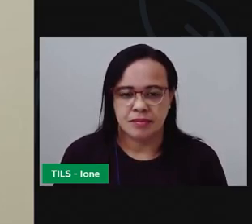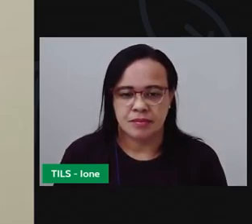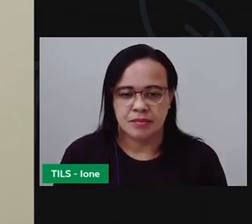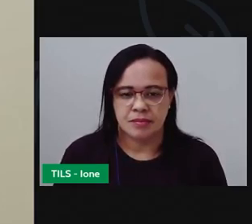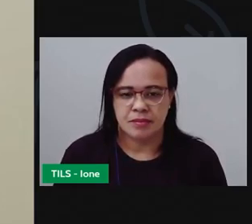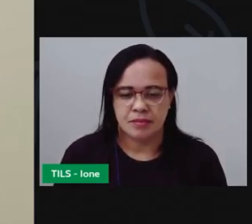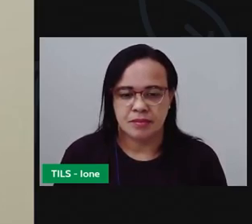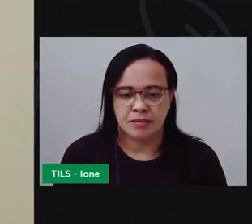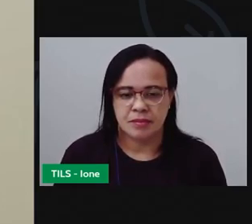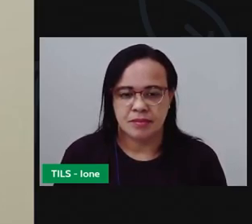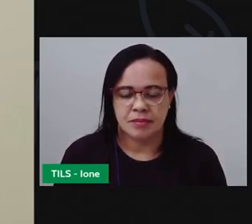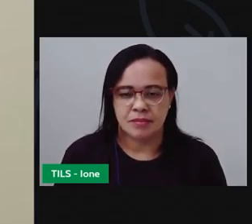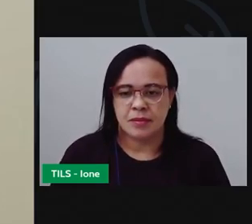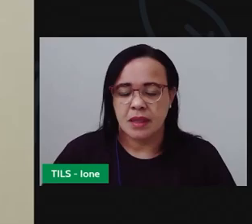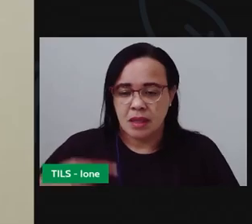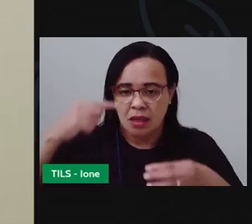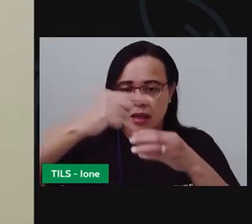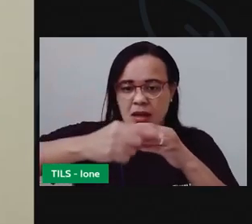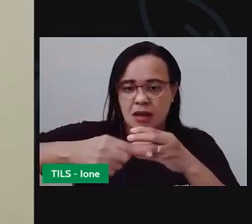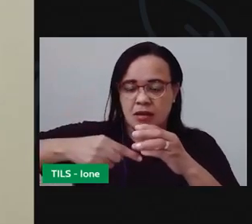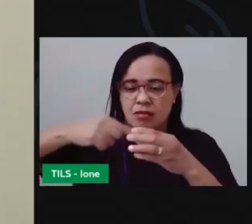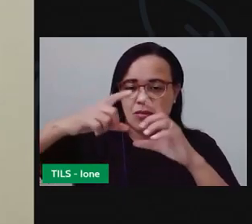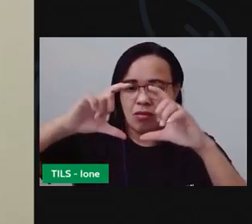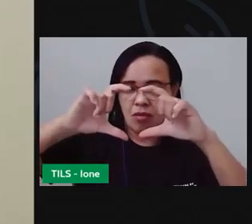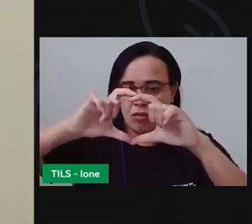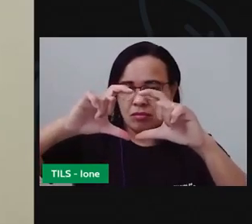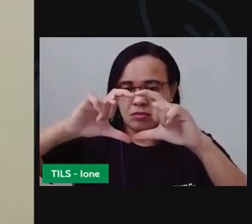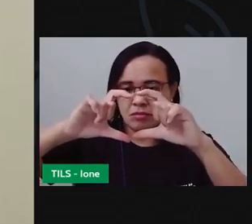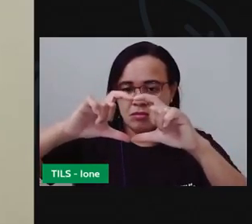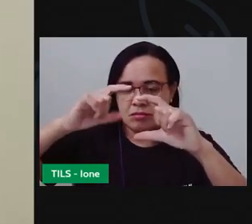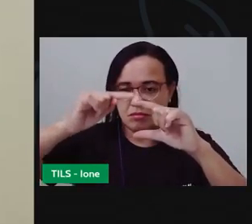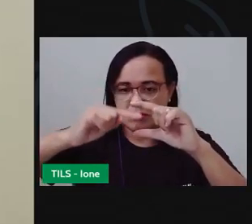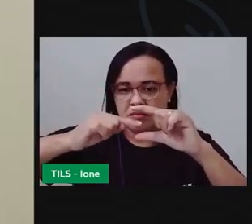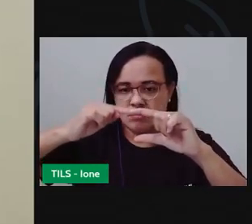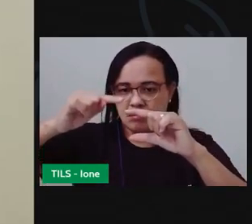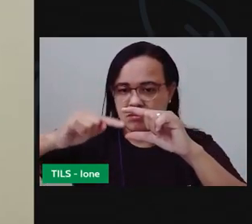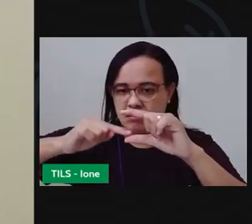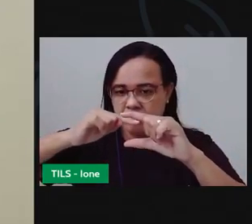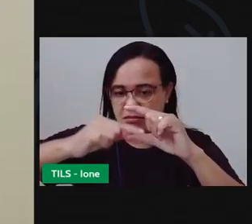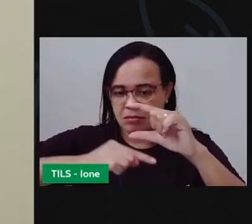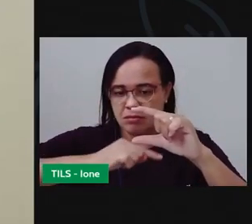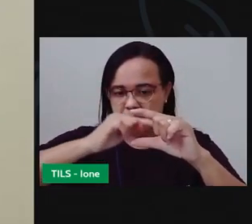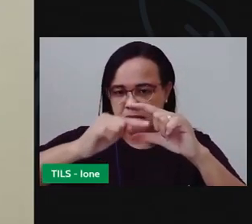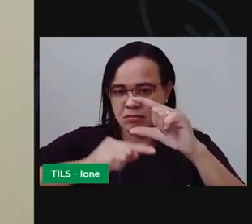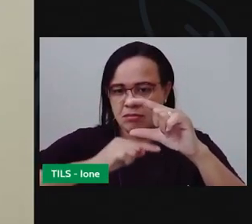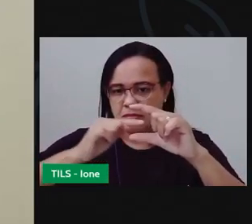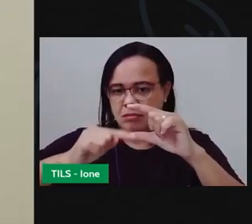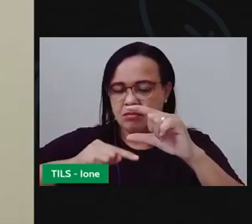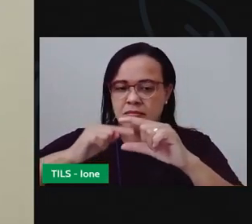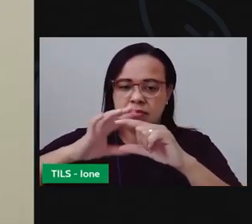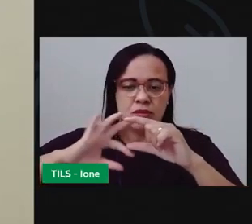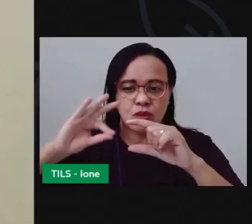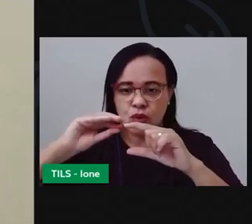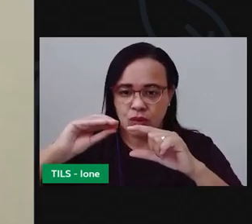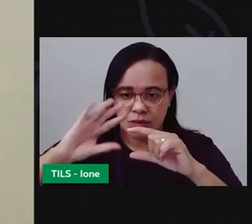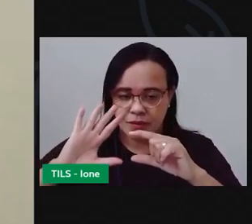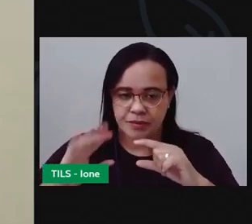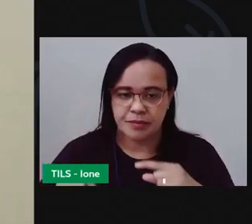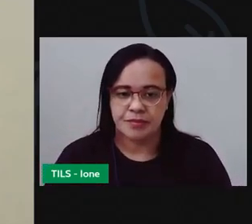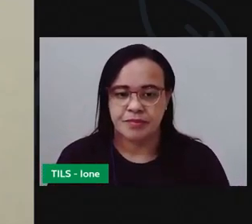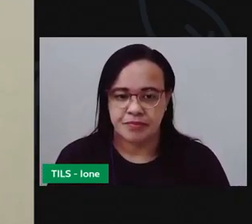E eu vou colocar em volta da tira que a gente recortou da garrafa PET para produzir a argola.